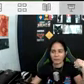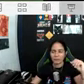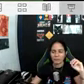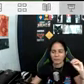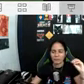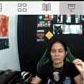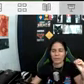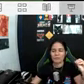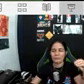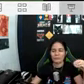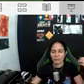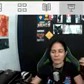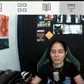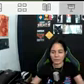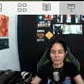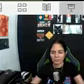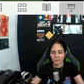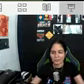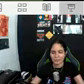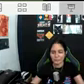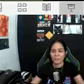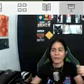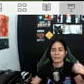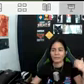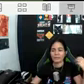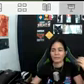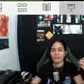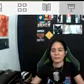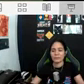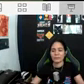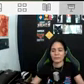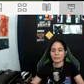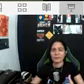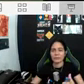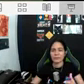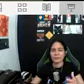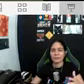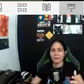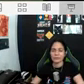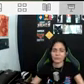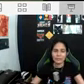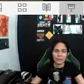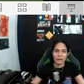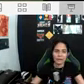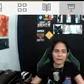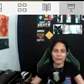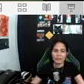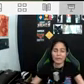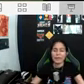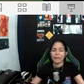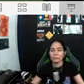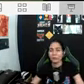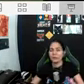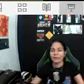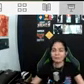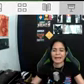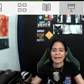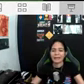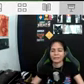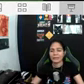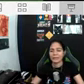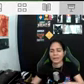ambíguos. Lembra que a gente falou de resultados ambíguos na semana passada? Então, resultados ambíguos seria aqueles resultados que não são a realidade, que